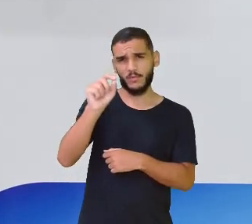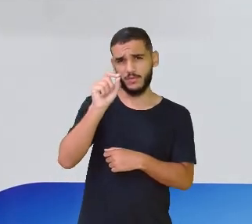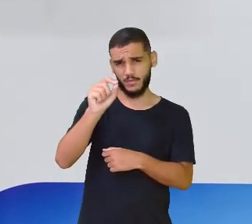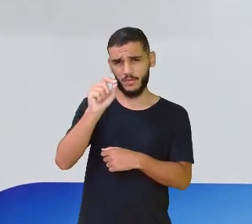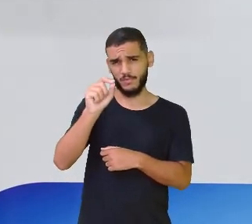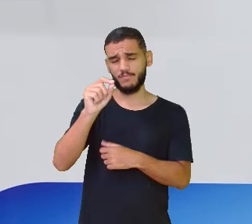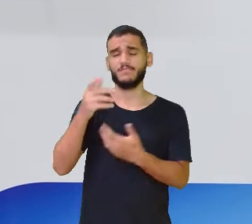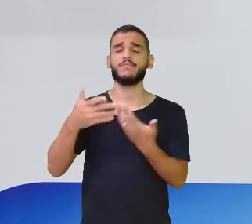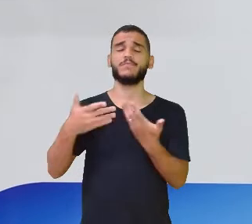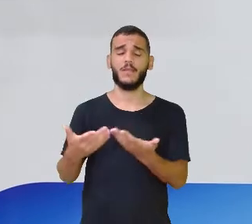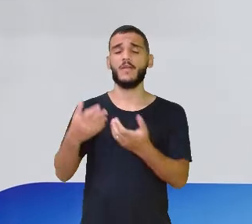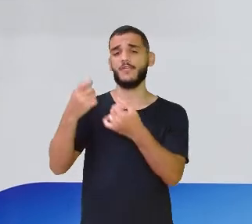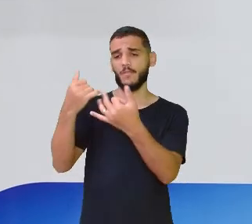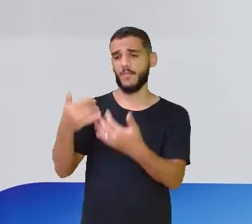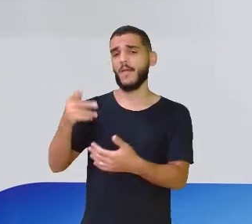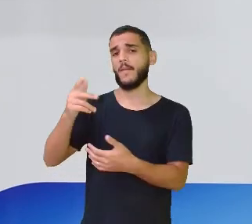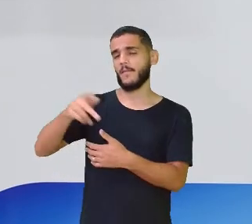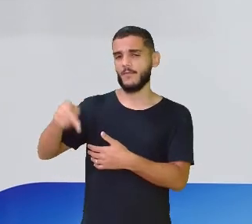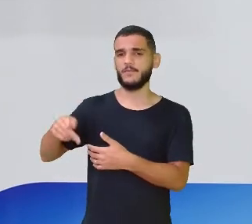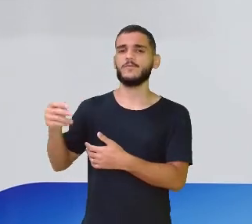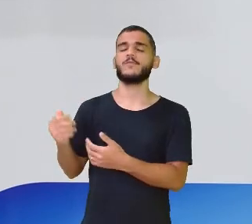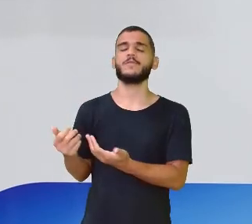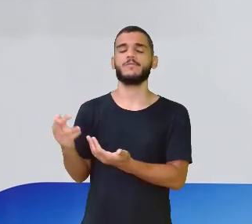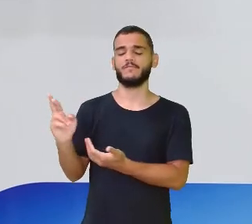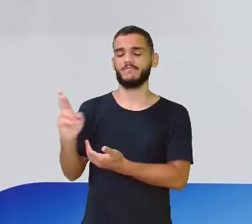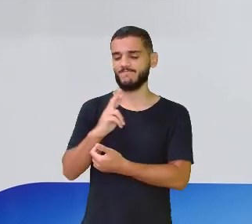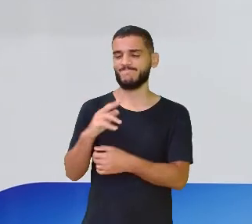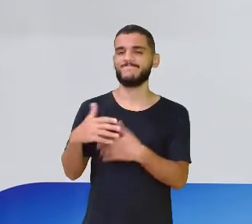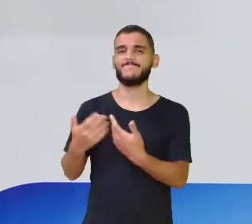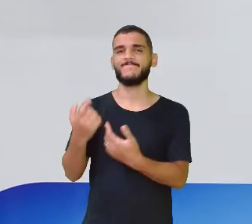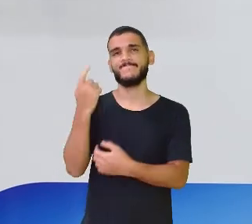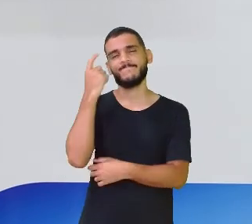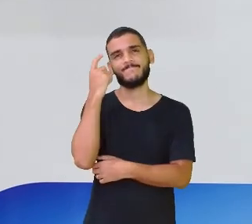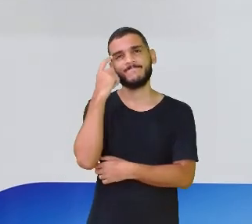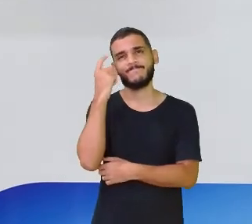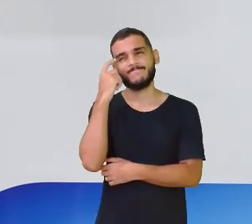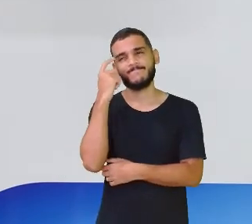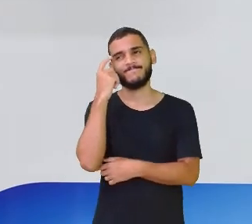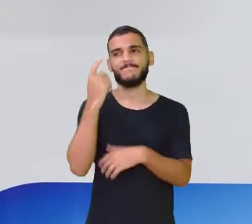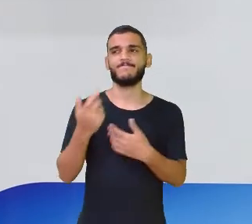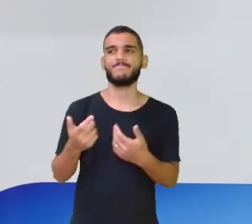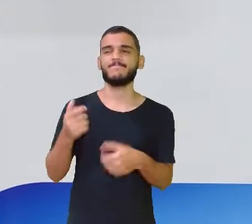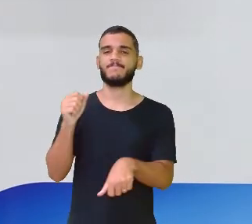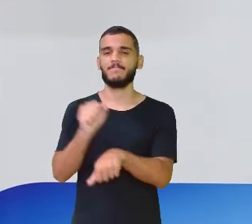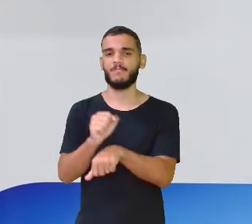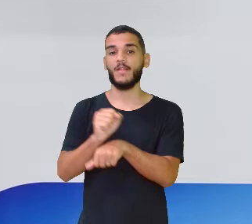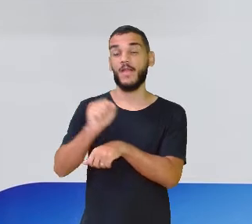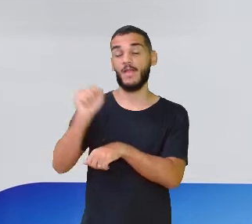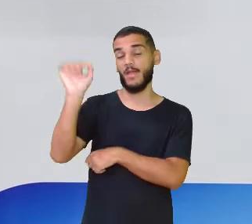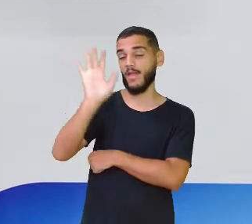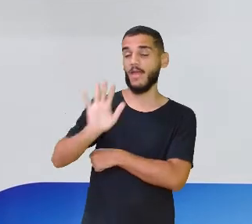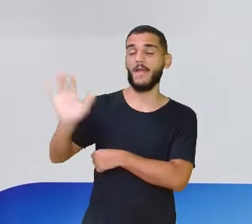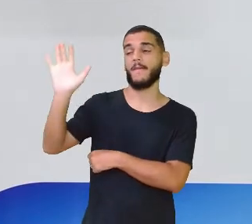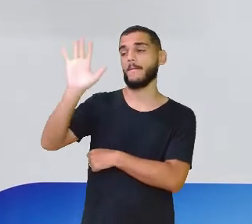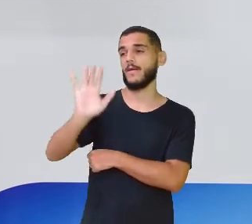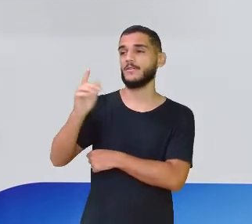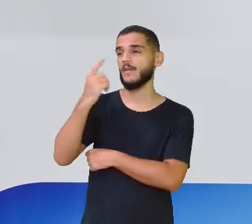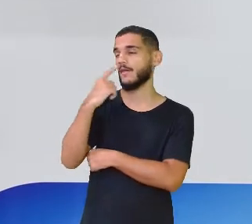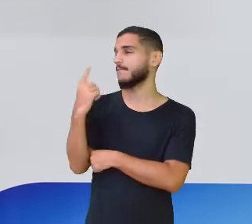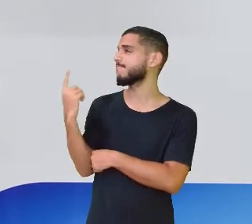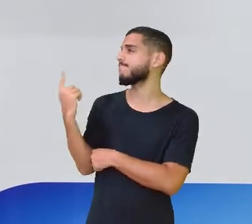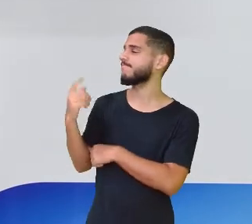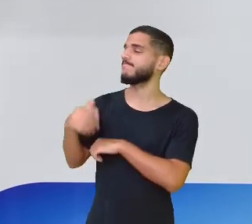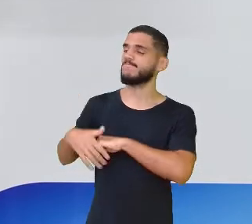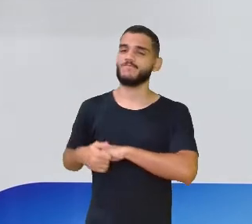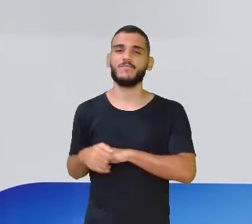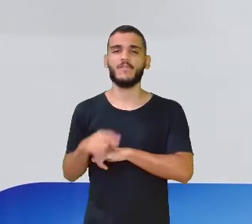Fala aí para a professora Márcia que tem aqui nesse lago. Vamos pensar. Deixar aqui paradinho essa imagem aqui para vocês pensarem. O que vocês acham